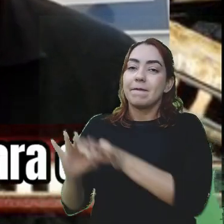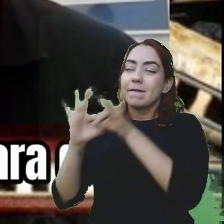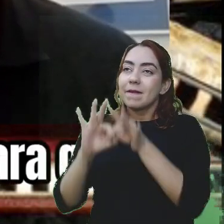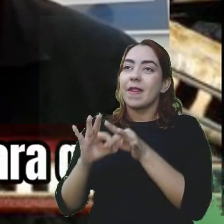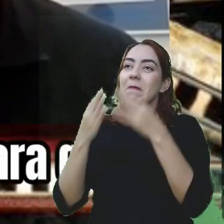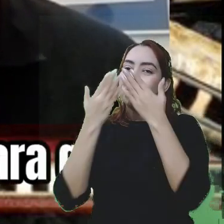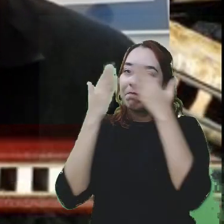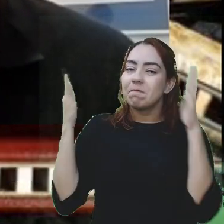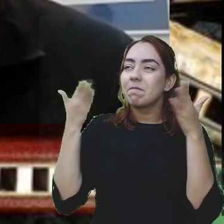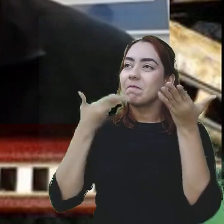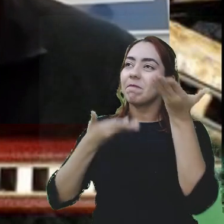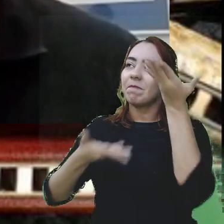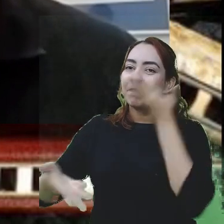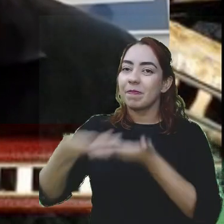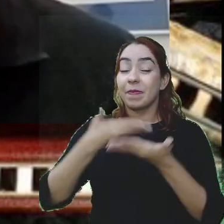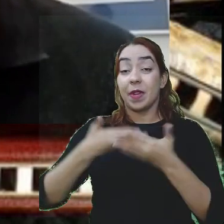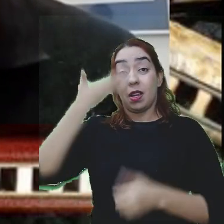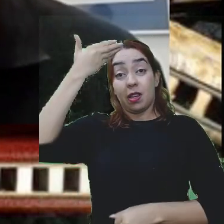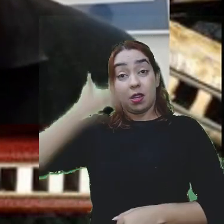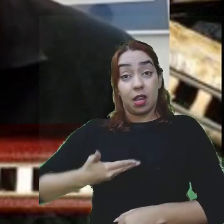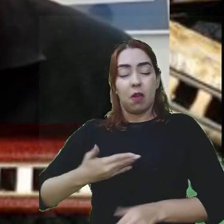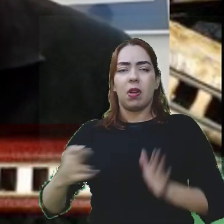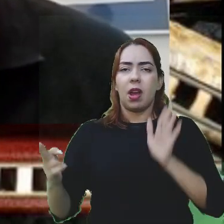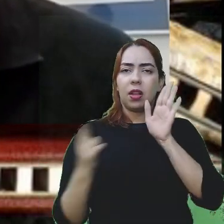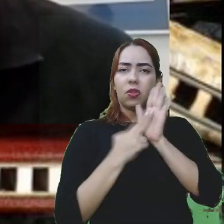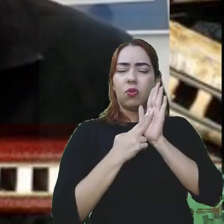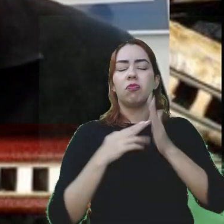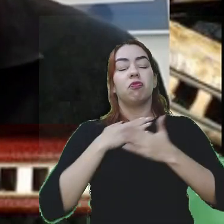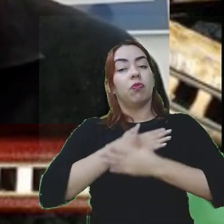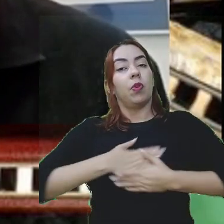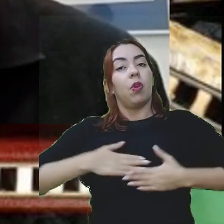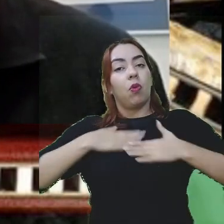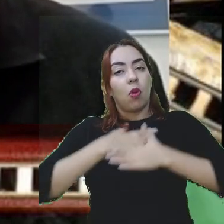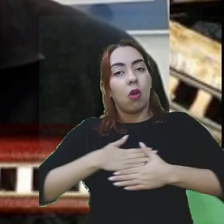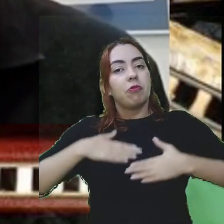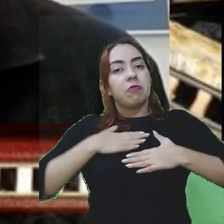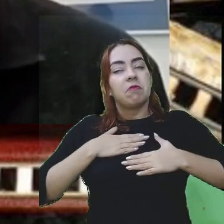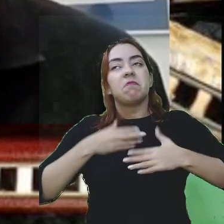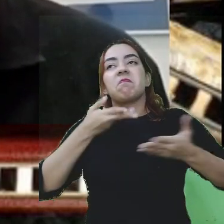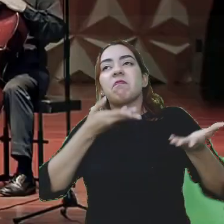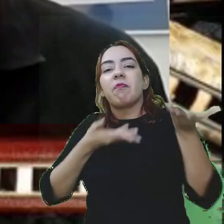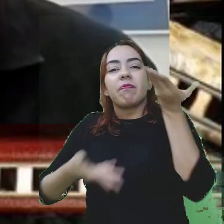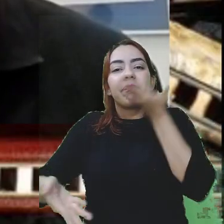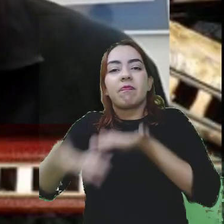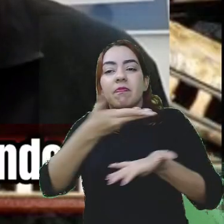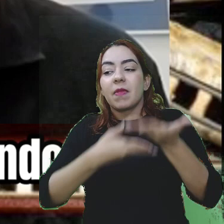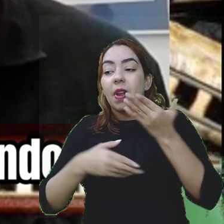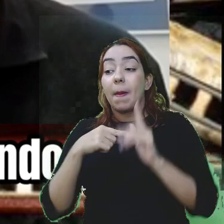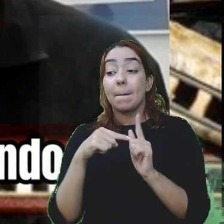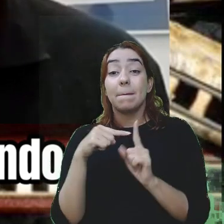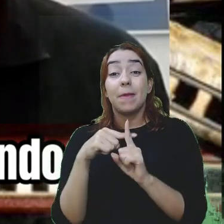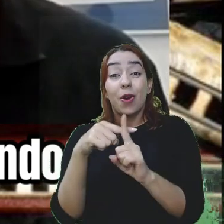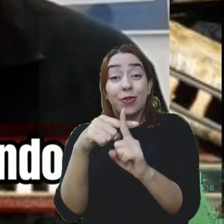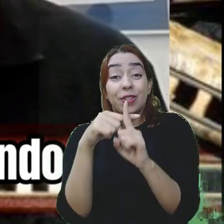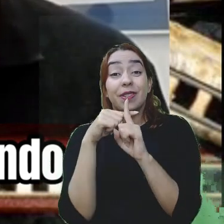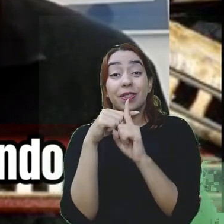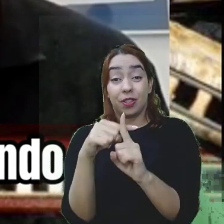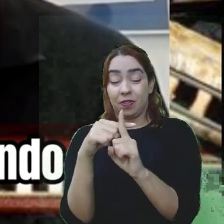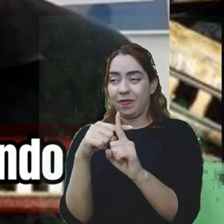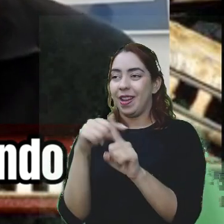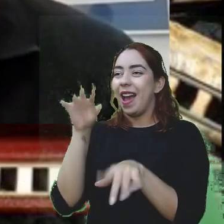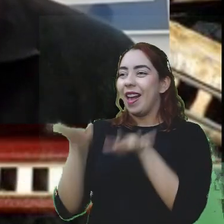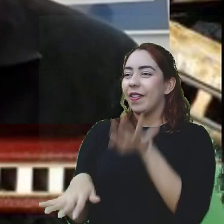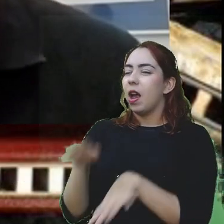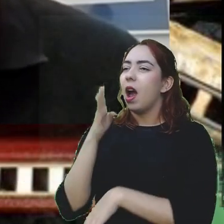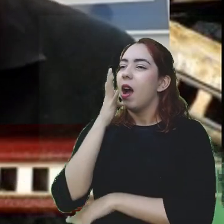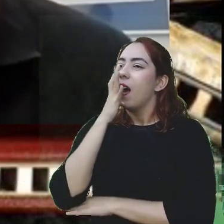E eu sou um cara que assim, faço questão de ter esse diálogo. E eu acho que isso é muito positivo. Então, a gente começa... É bom saber o que os amigos estão